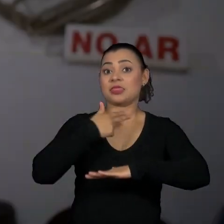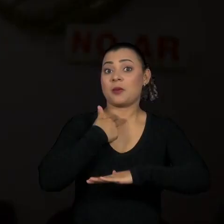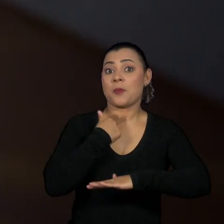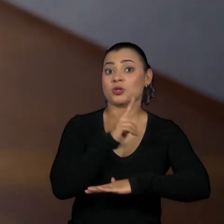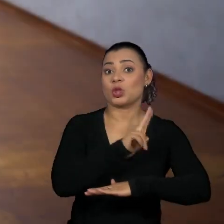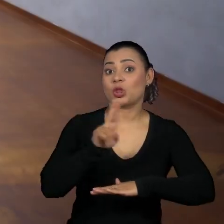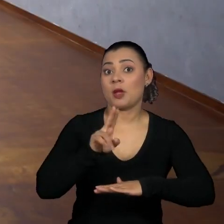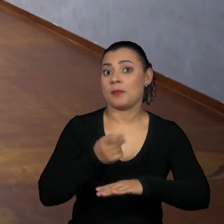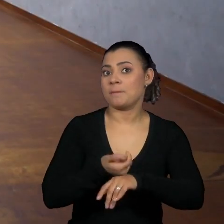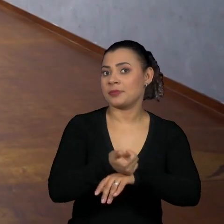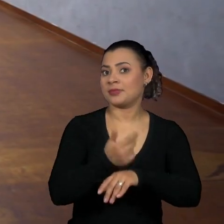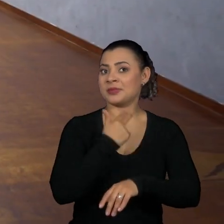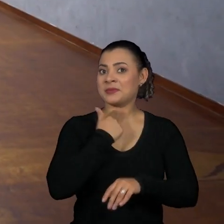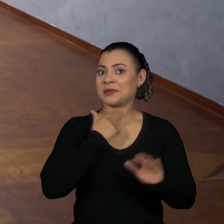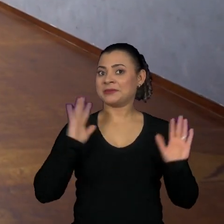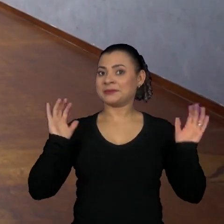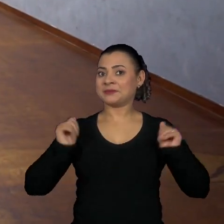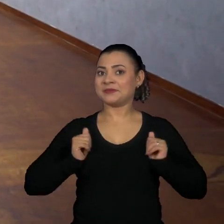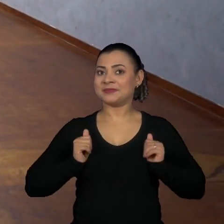nome.